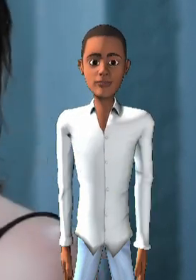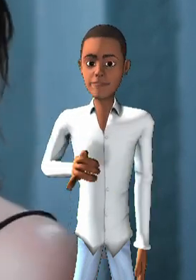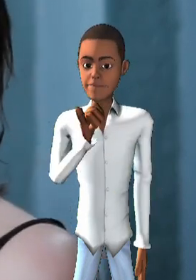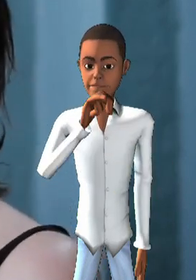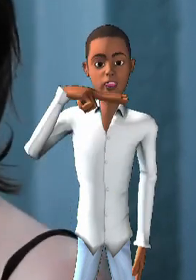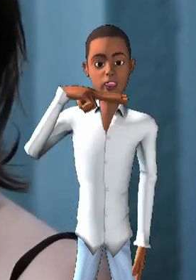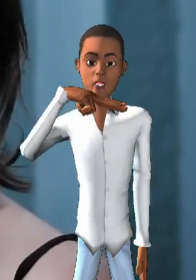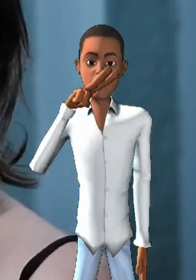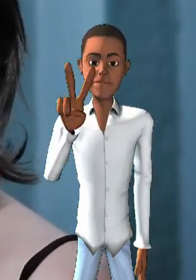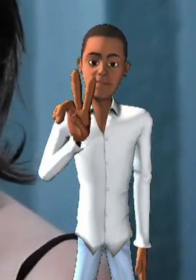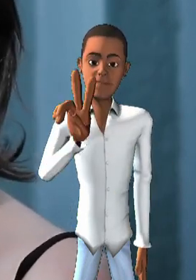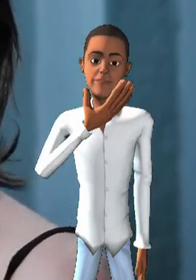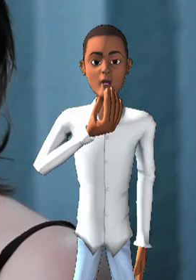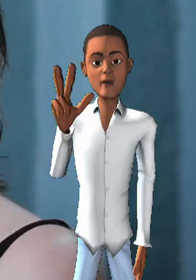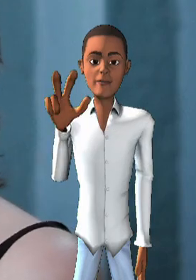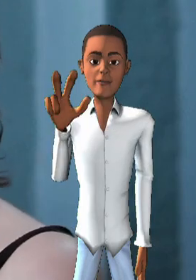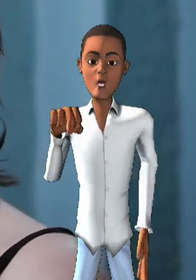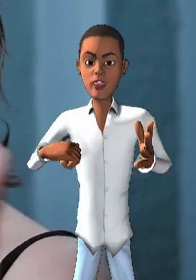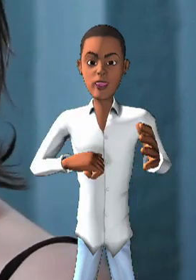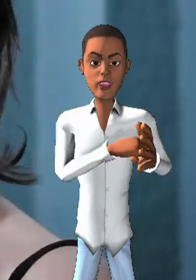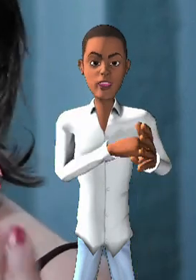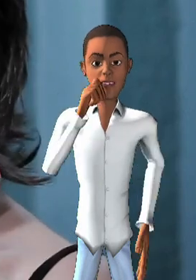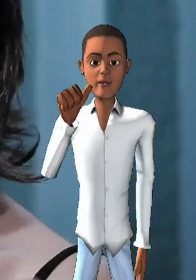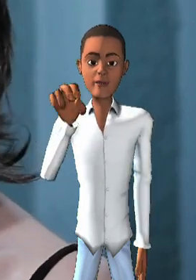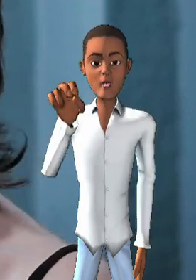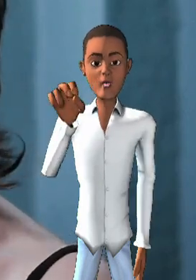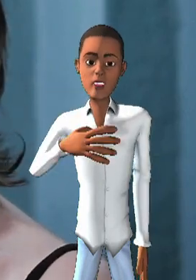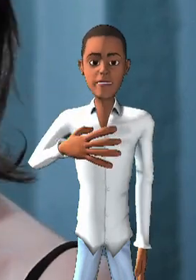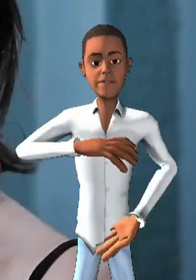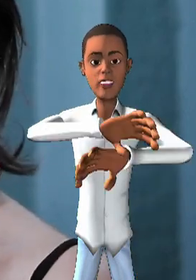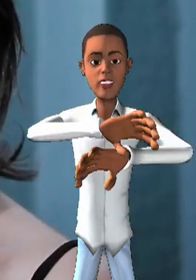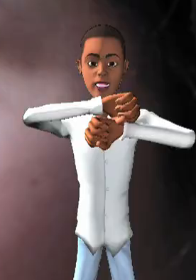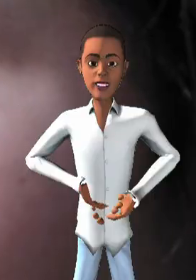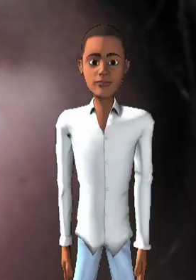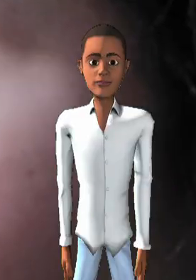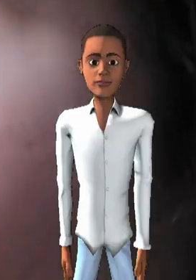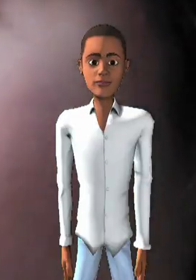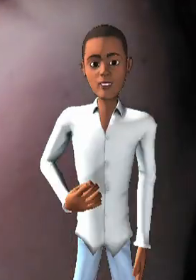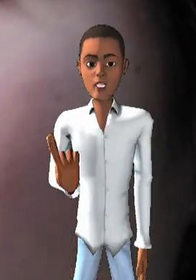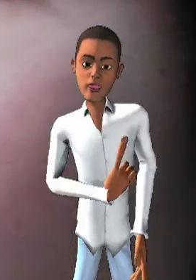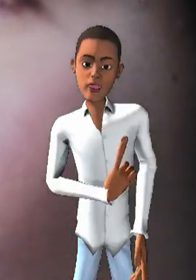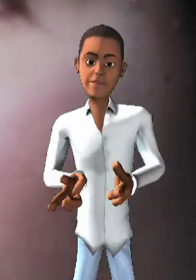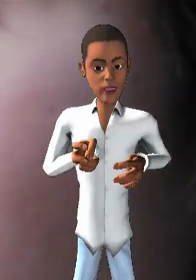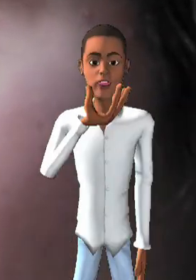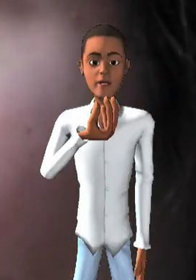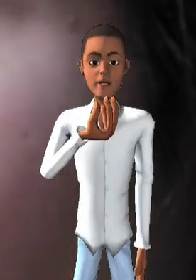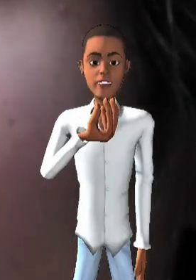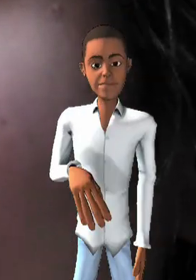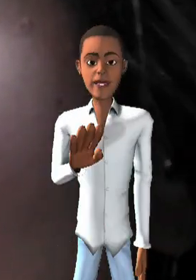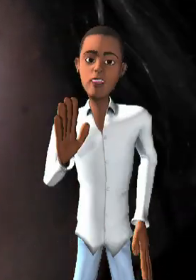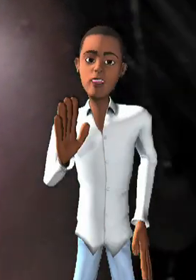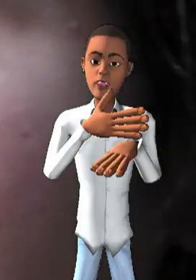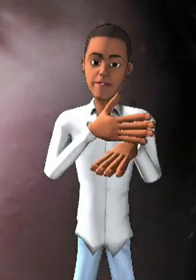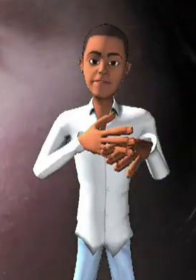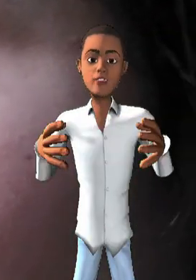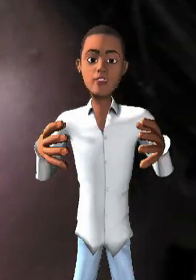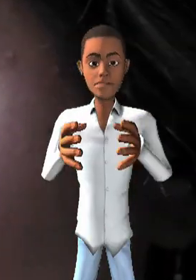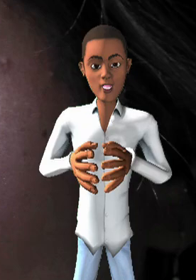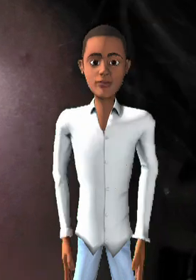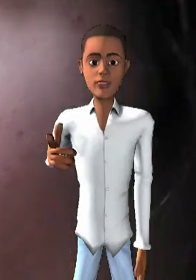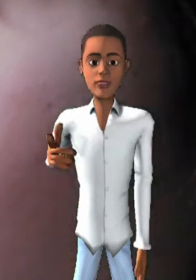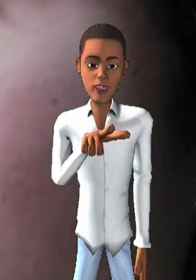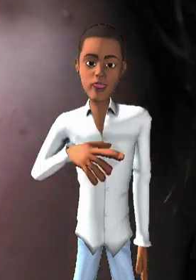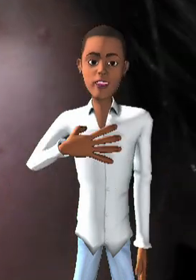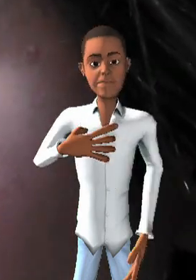É um neto que via o avô bater na avó, ou bater no próprio pai, enfim. E o que a gente começou a perceber é que o homem mais